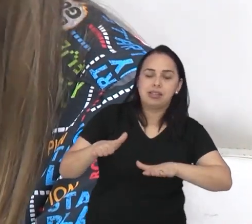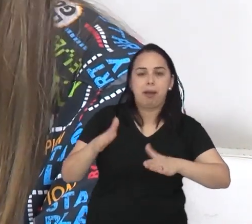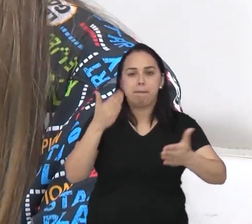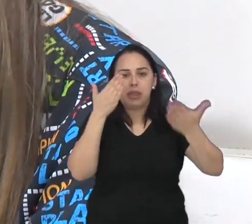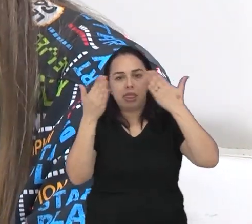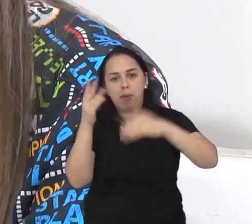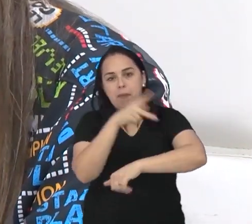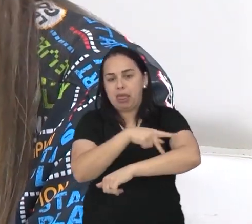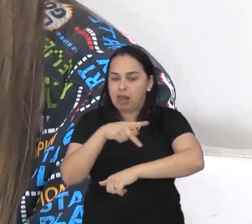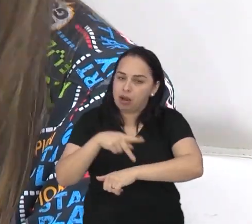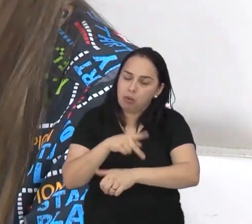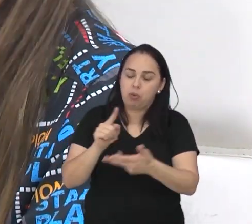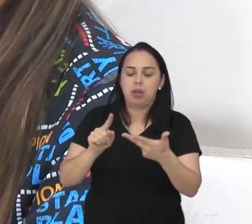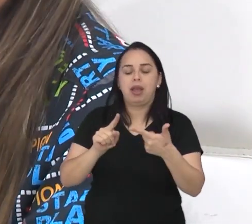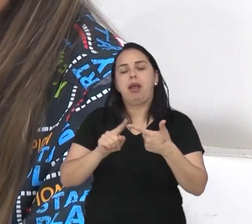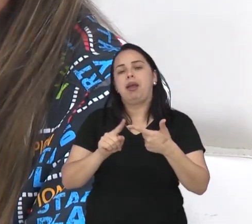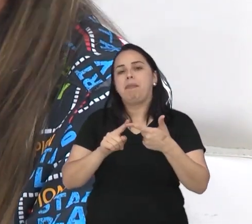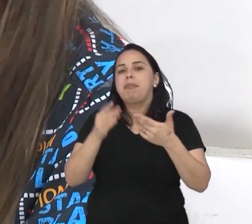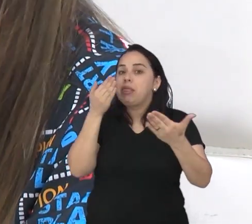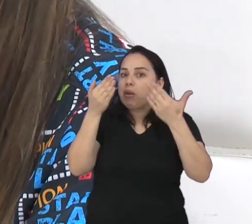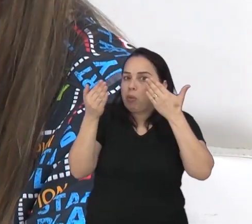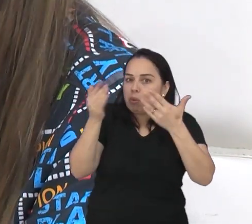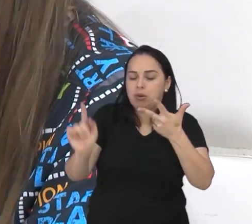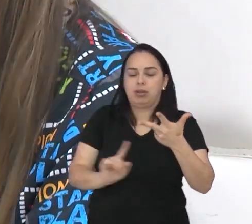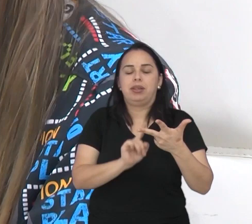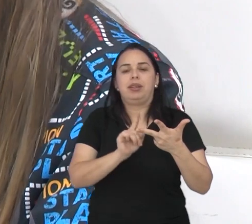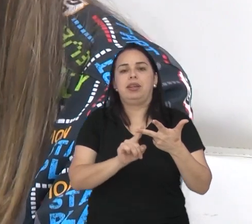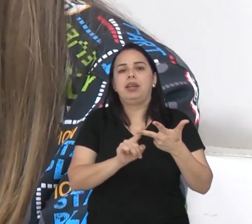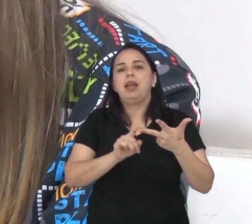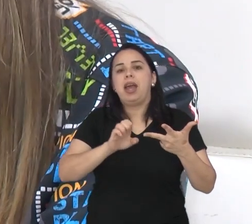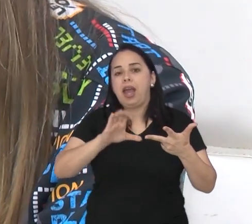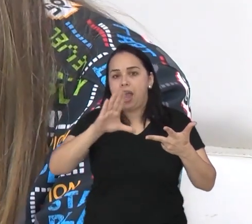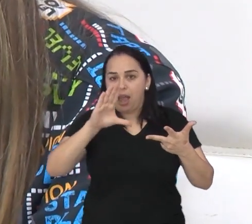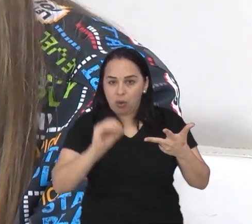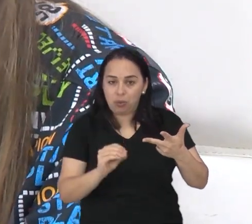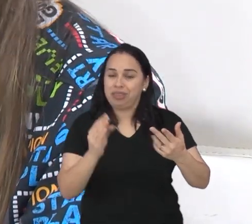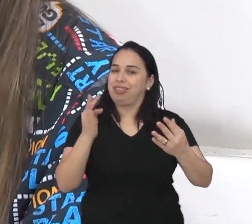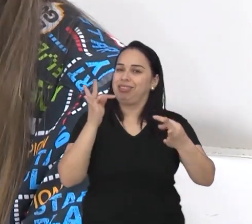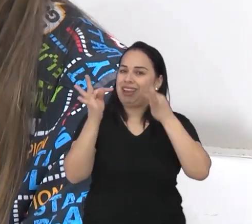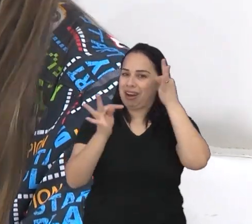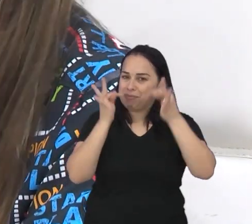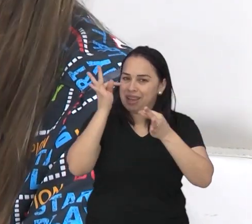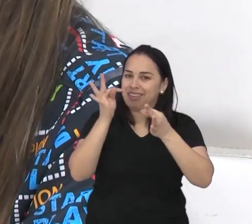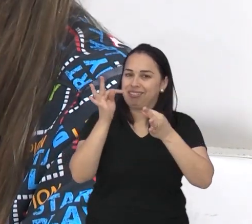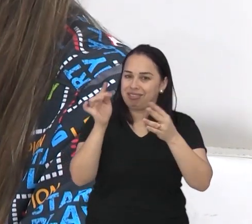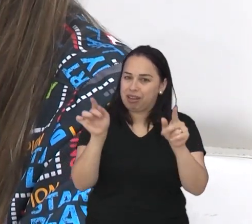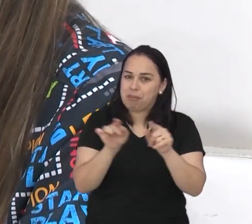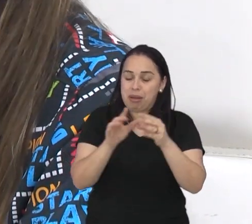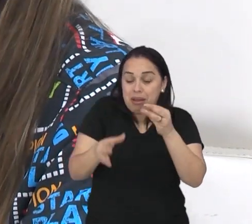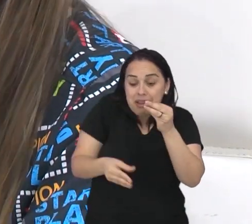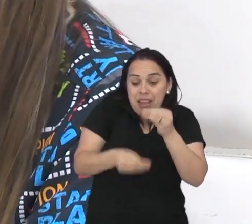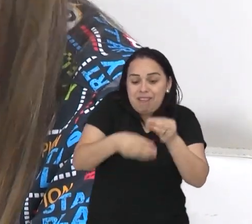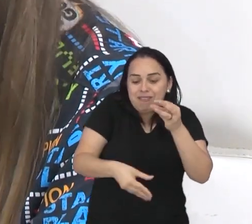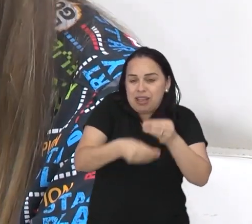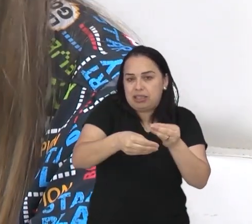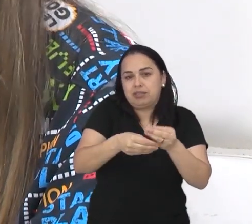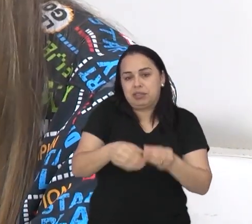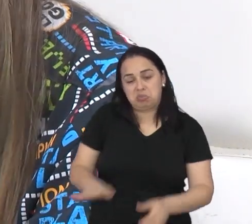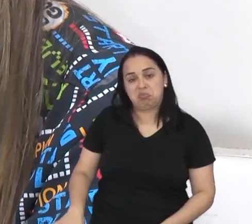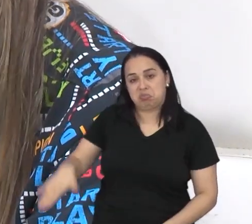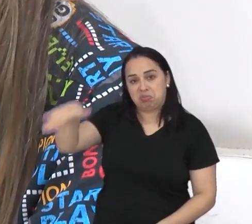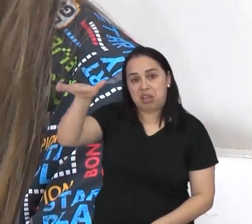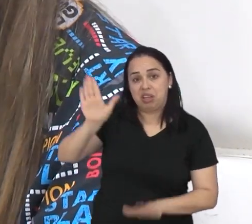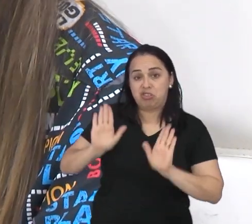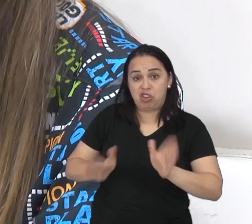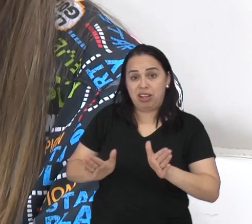uma psicopedagoga, uma psicoterapia, uma ecoterapia, que são outras terapias